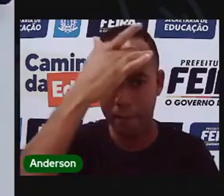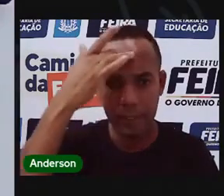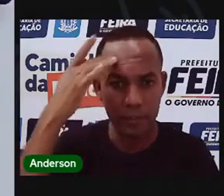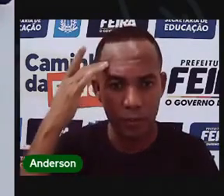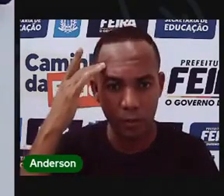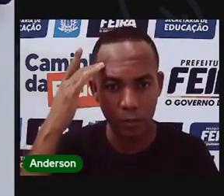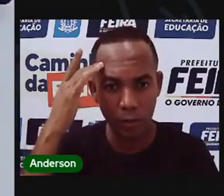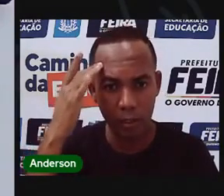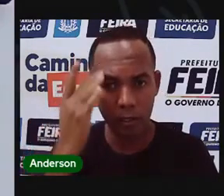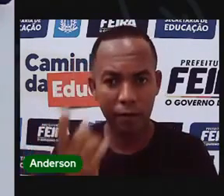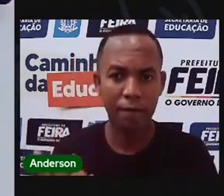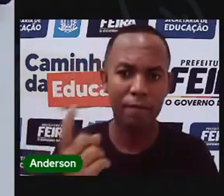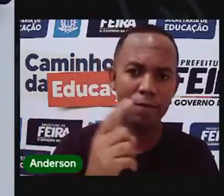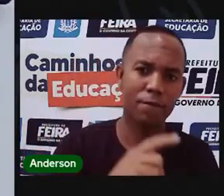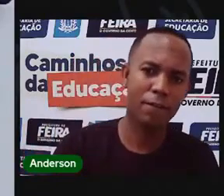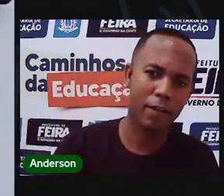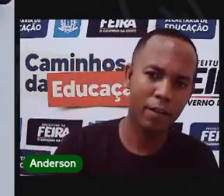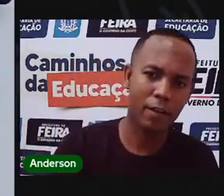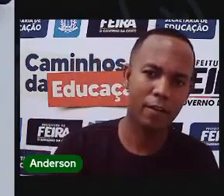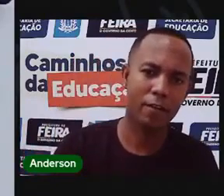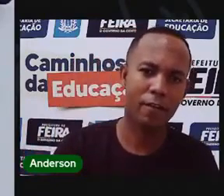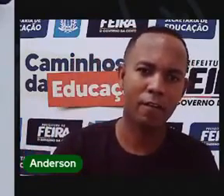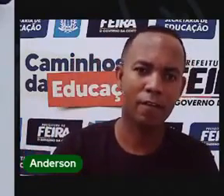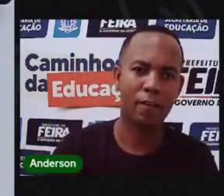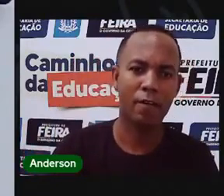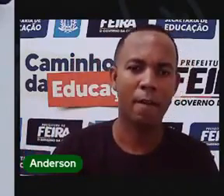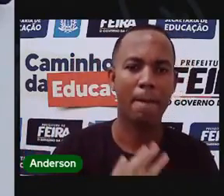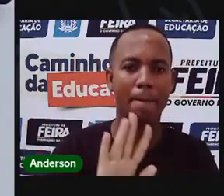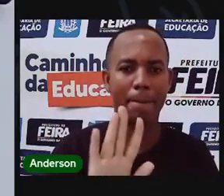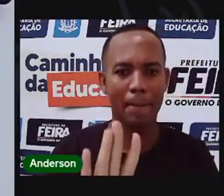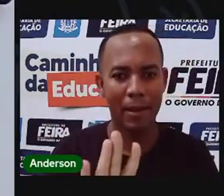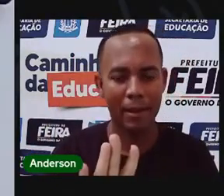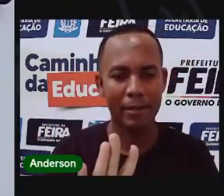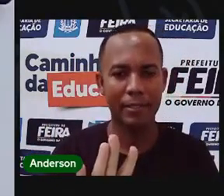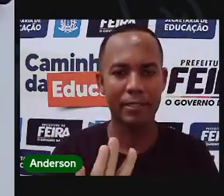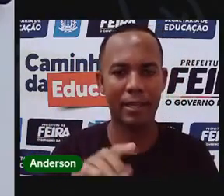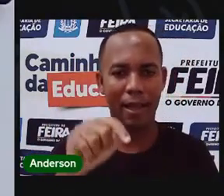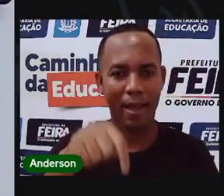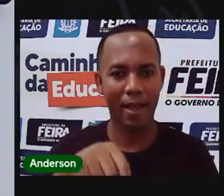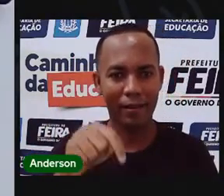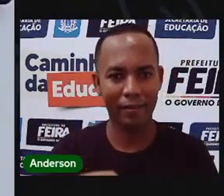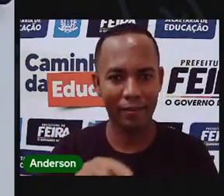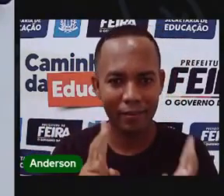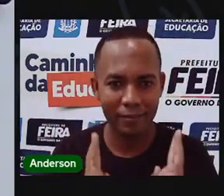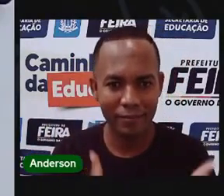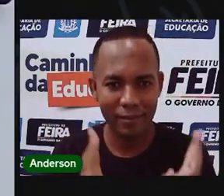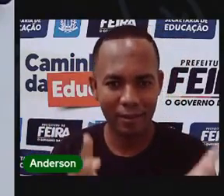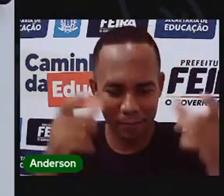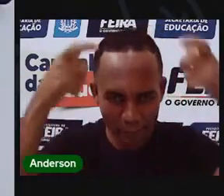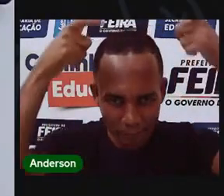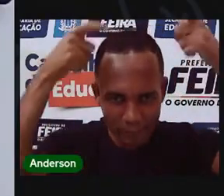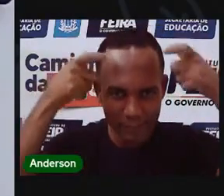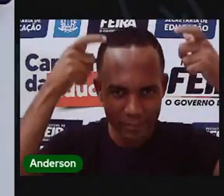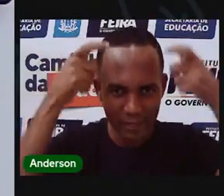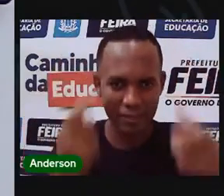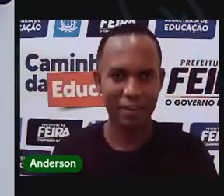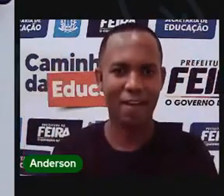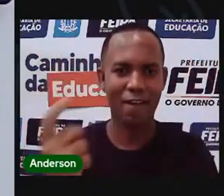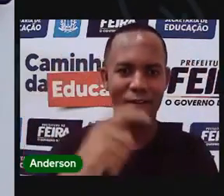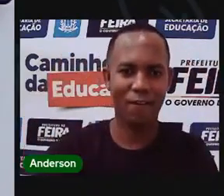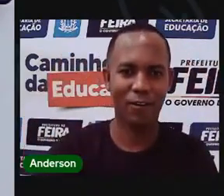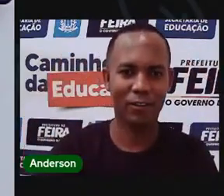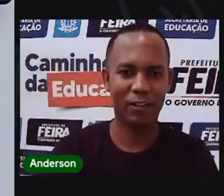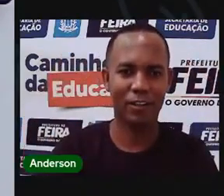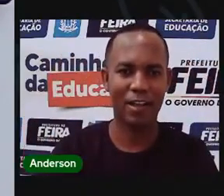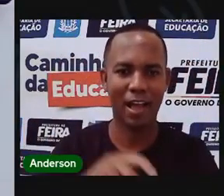Pessoas que vêm e ignora, mas para os braços da princesa sempre volta. Aqui,